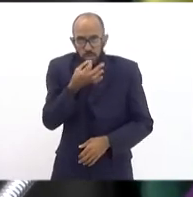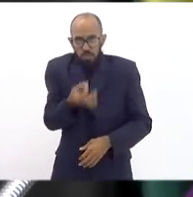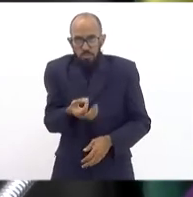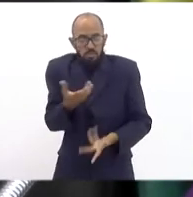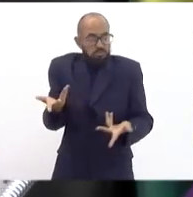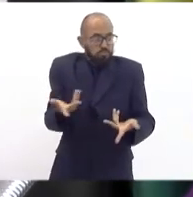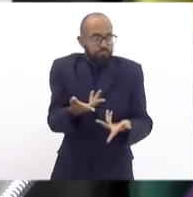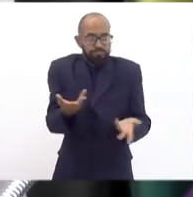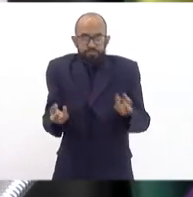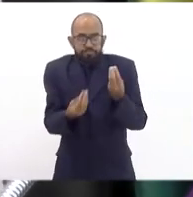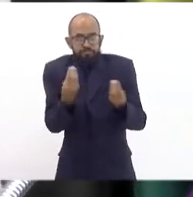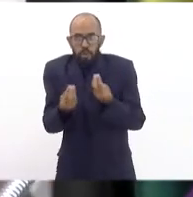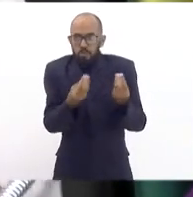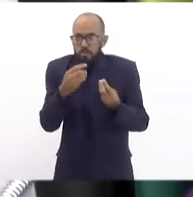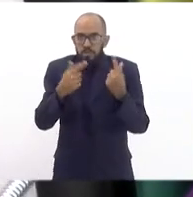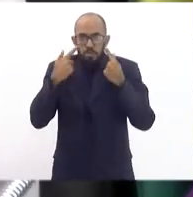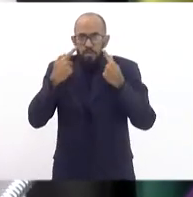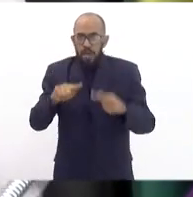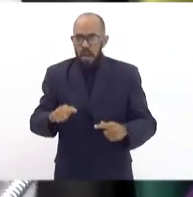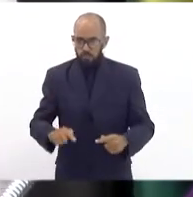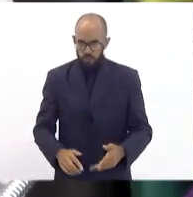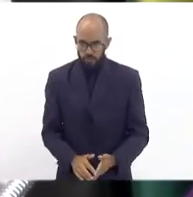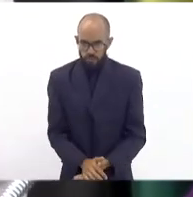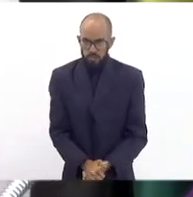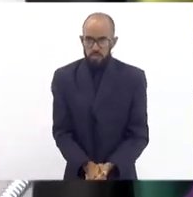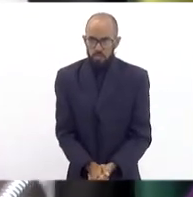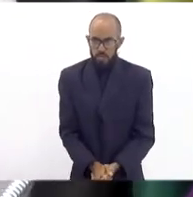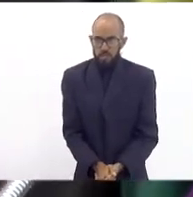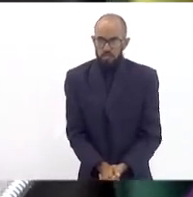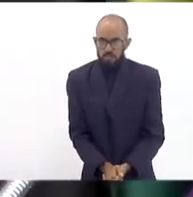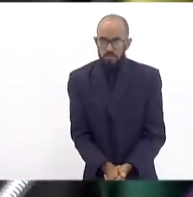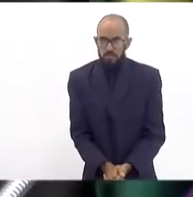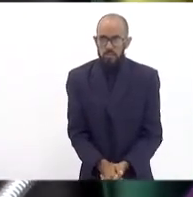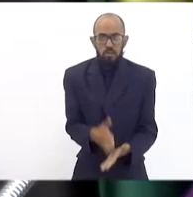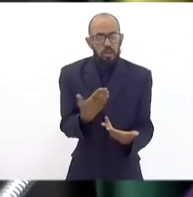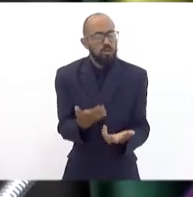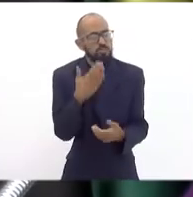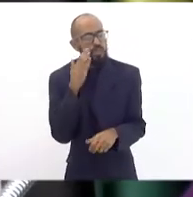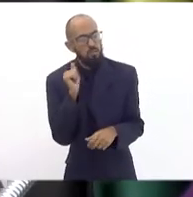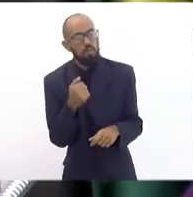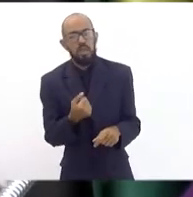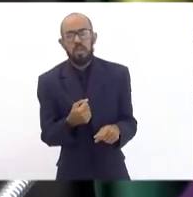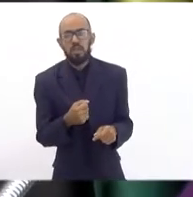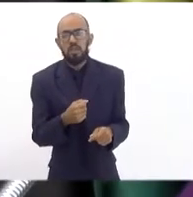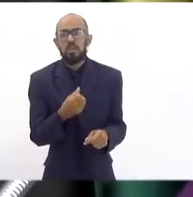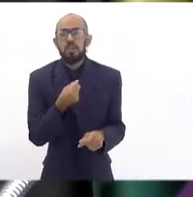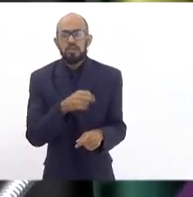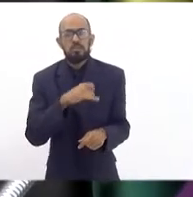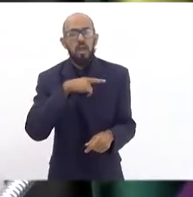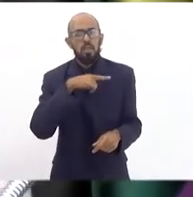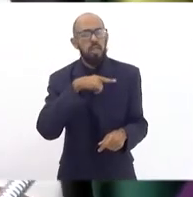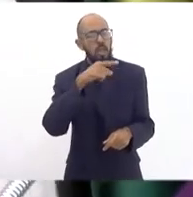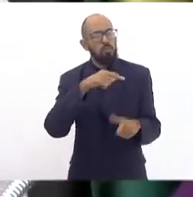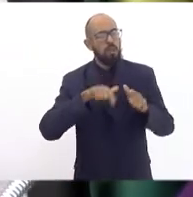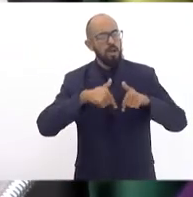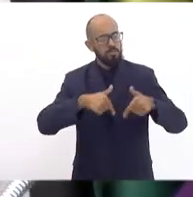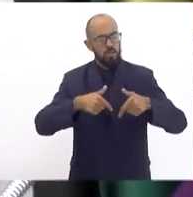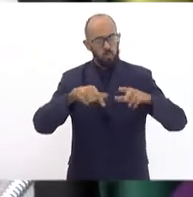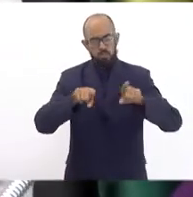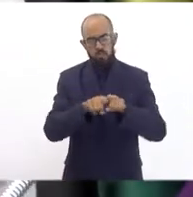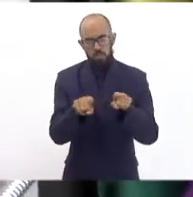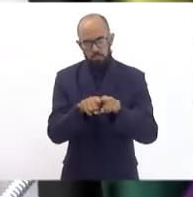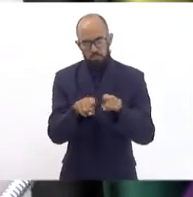pareça, um negócio gravíssimo, gravíssimo. Então, eu quero saber se tem alguma providência